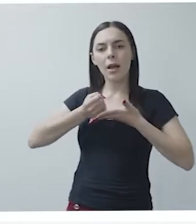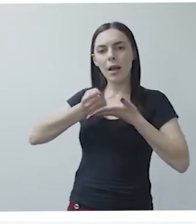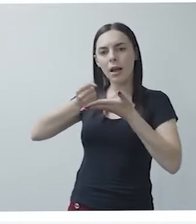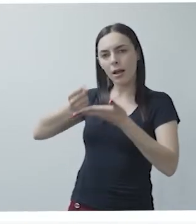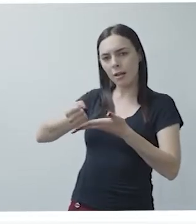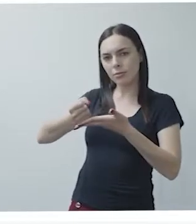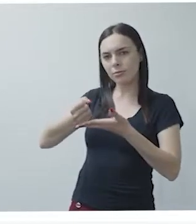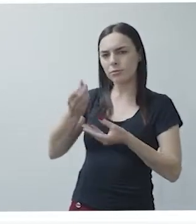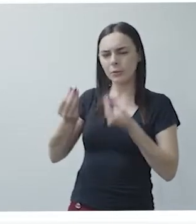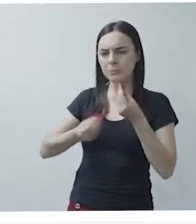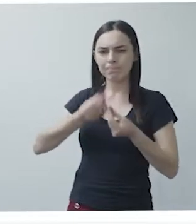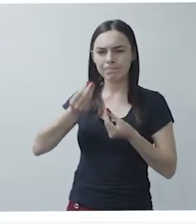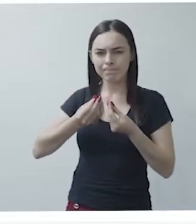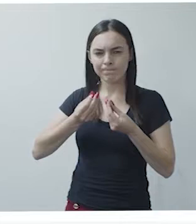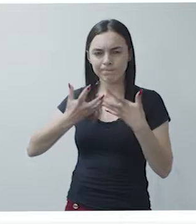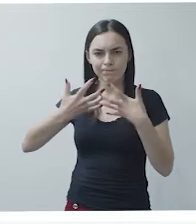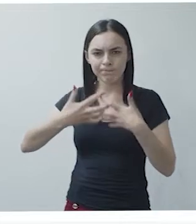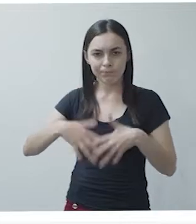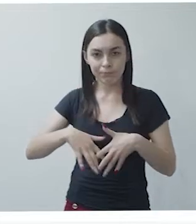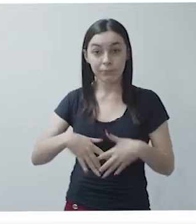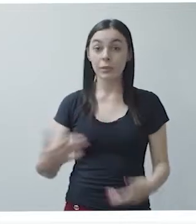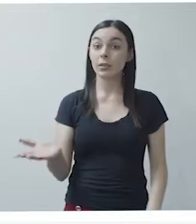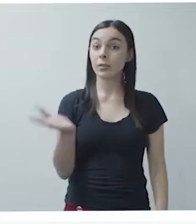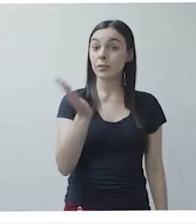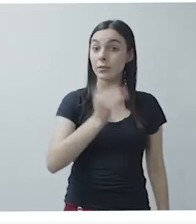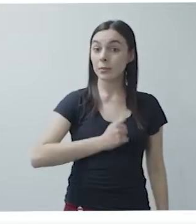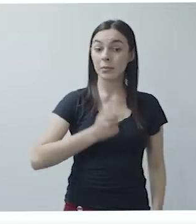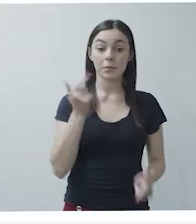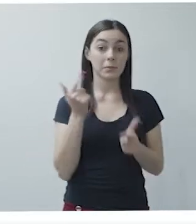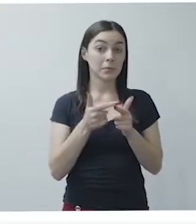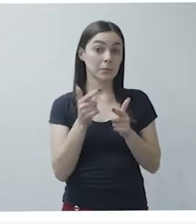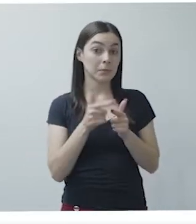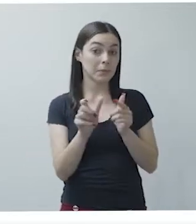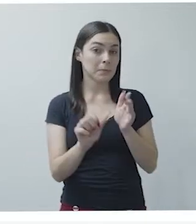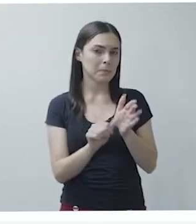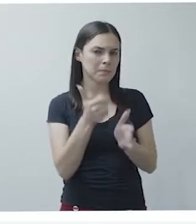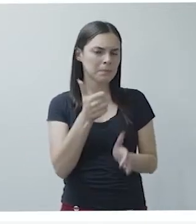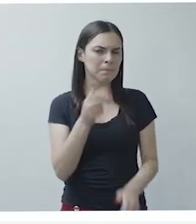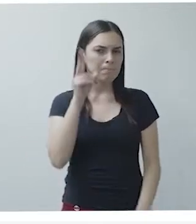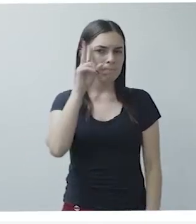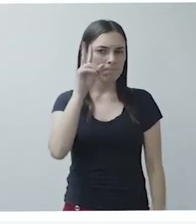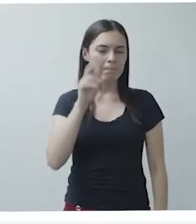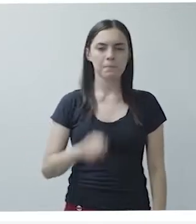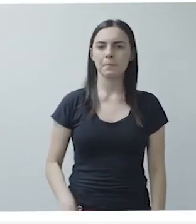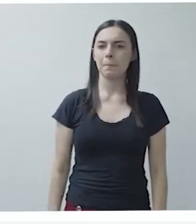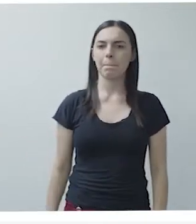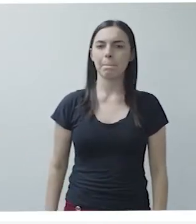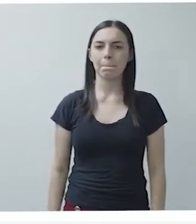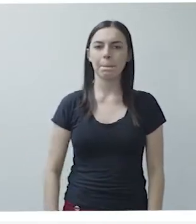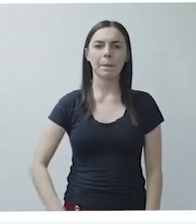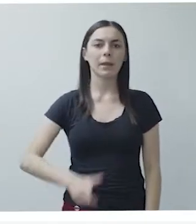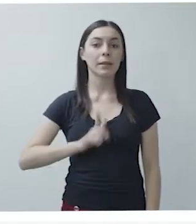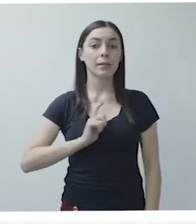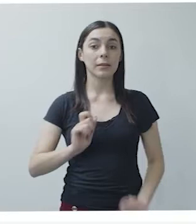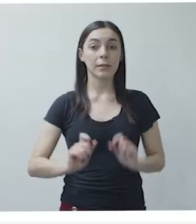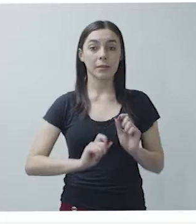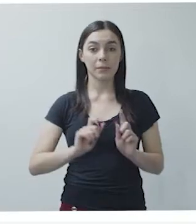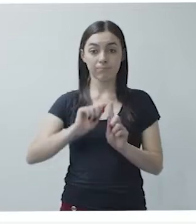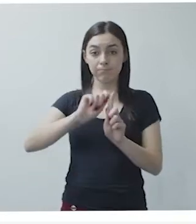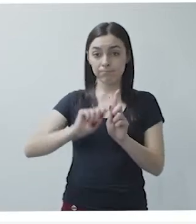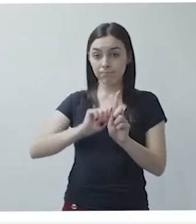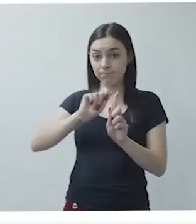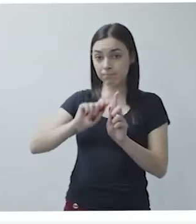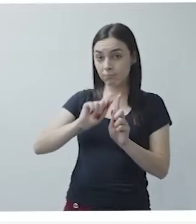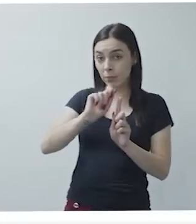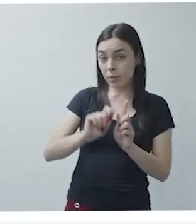esse problema. Então vamos lá, olha lá o problema que eles tinham. Vamos relembrar. Temos seis